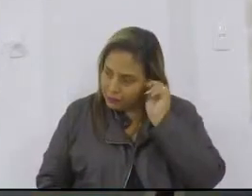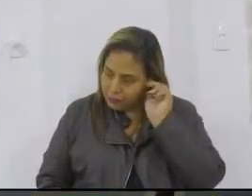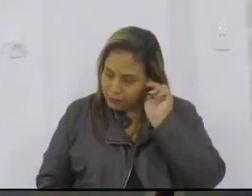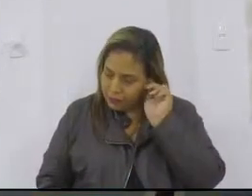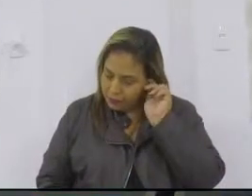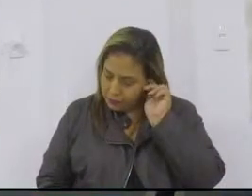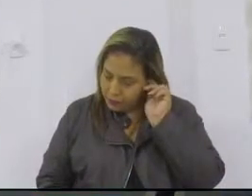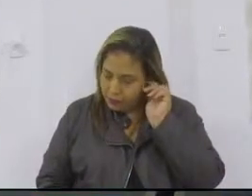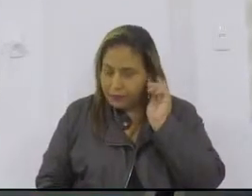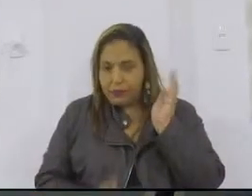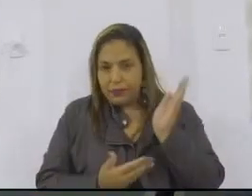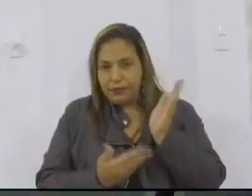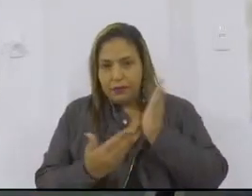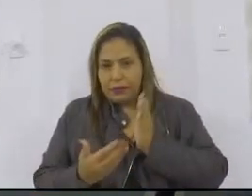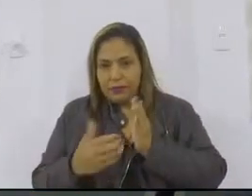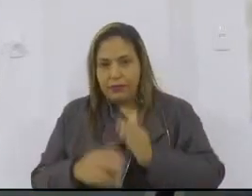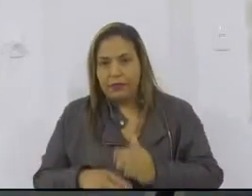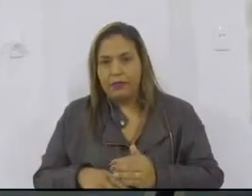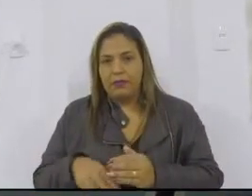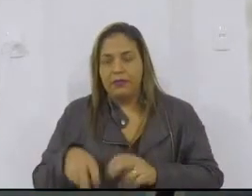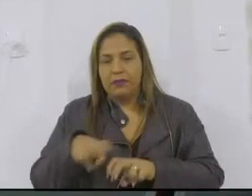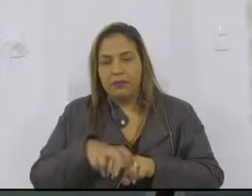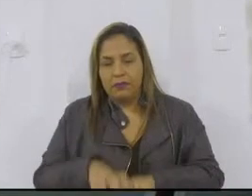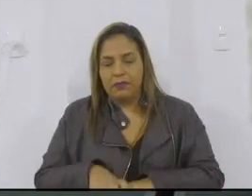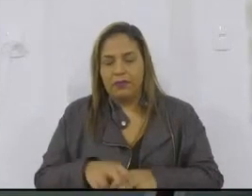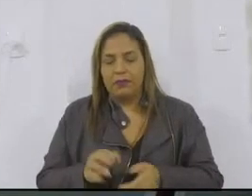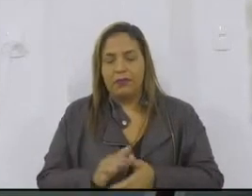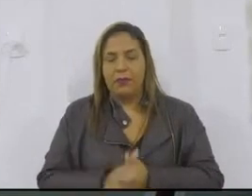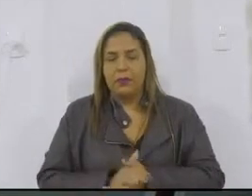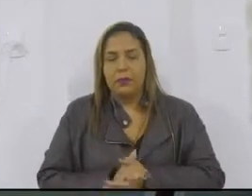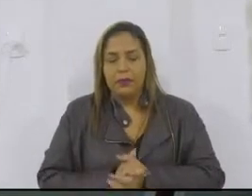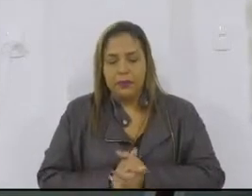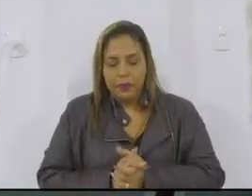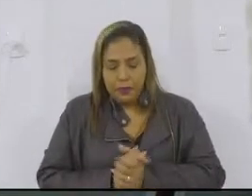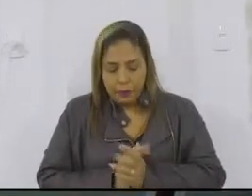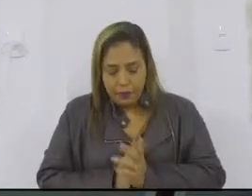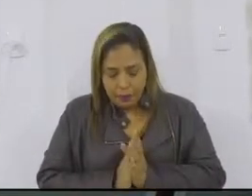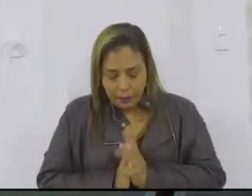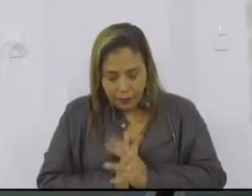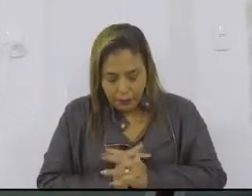Convido a vossa excelência, a presidente, a tomar o seu lugar.